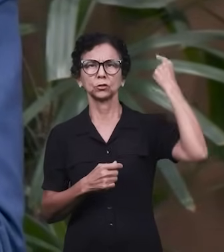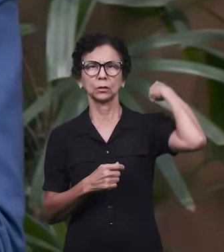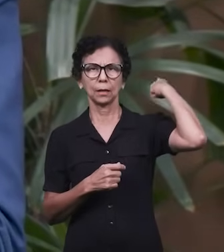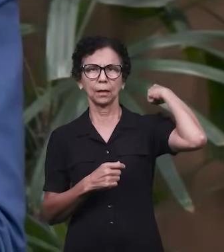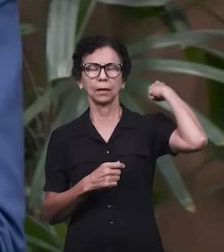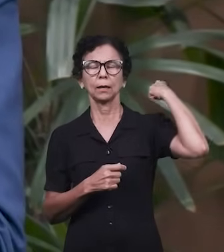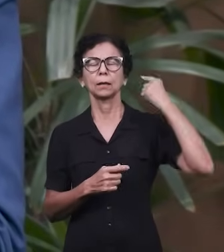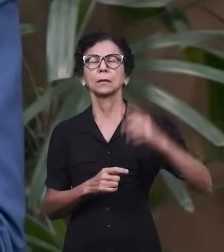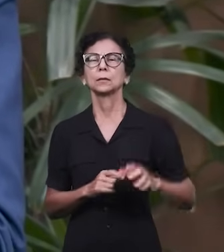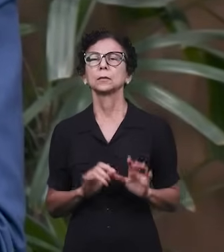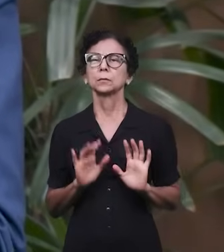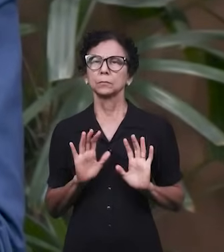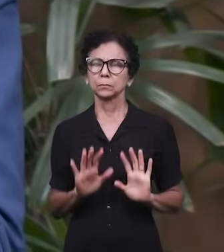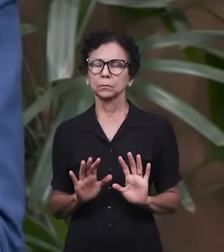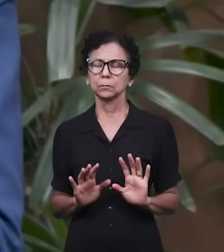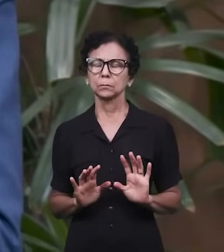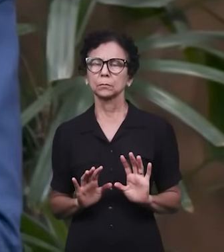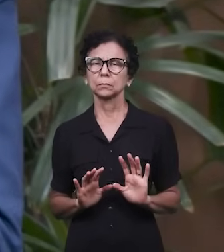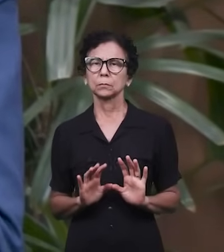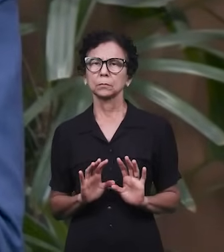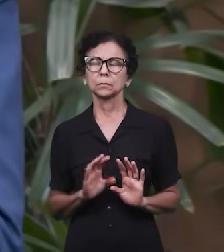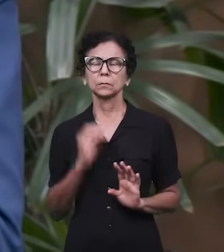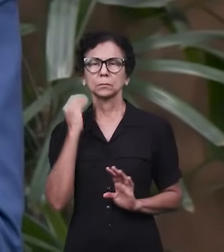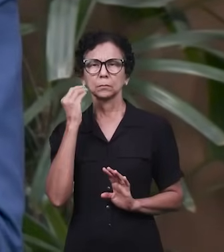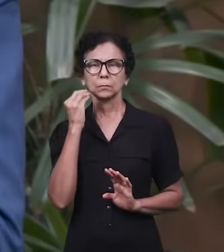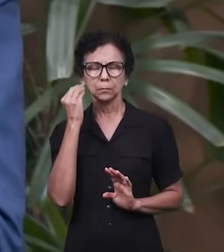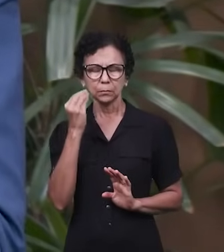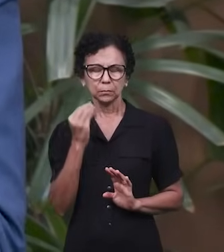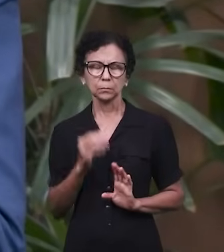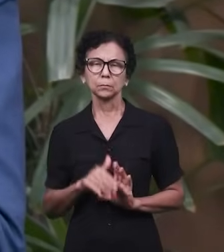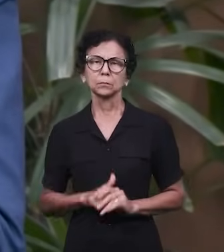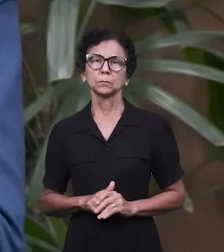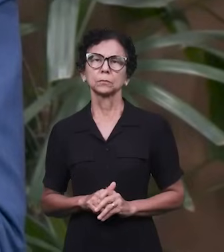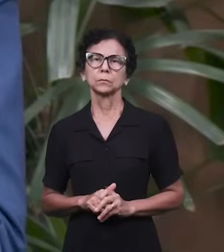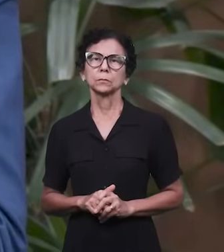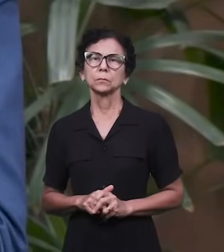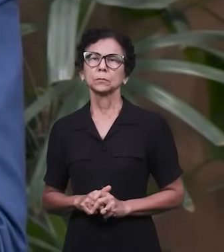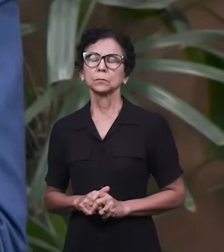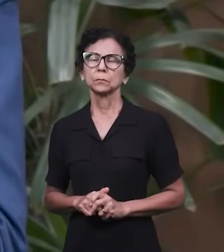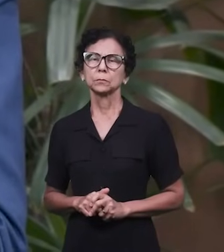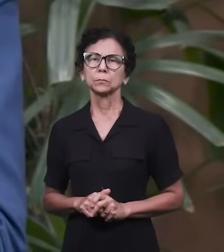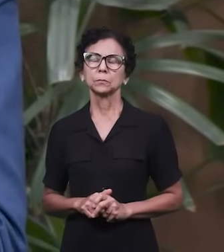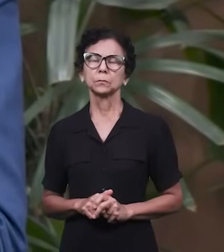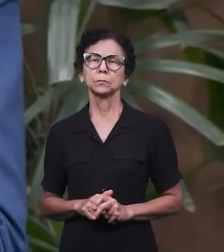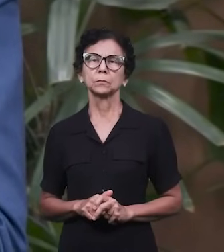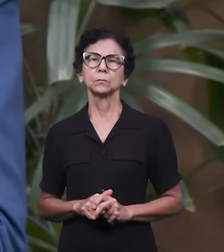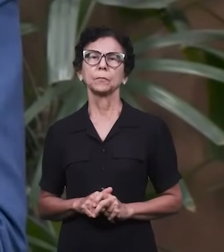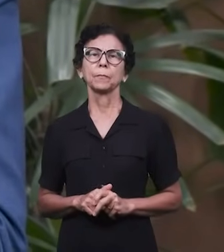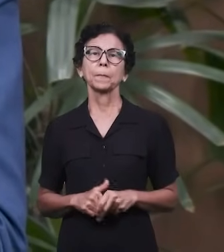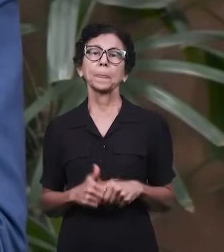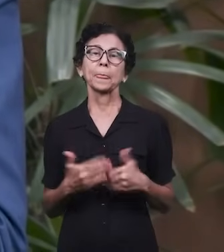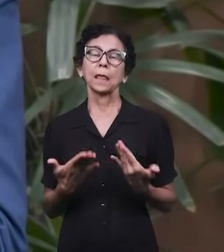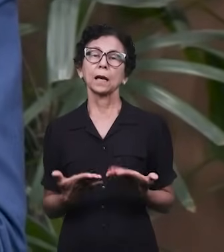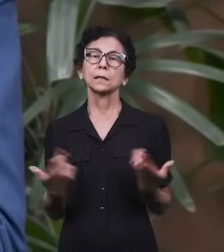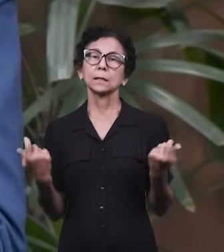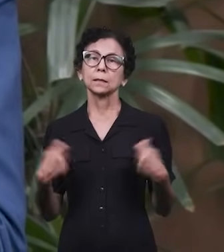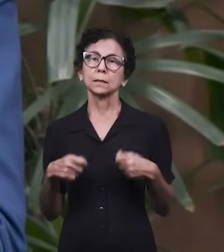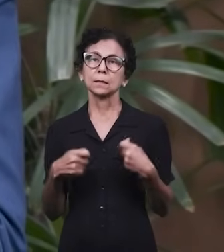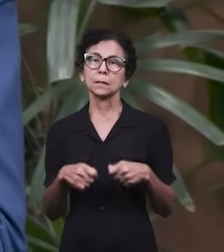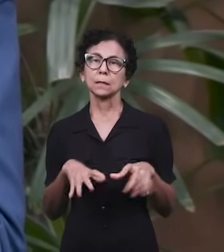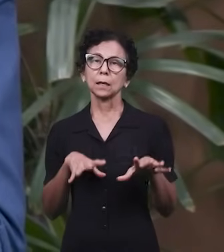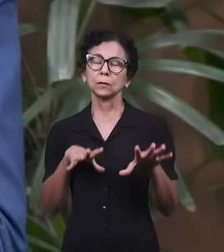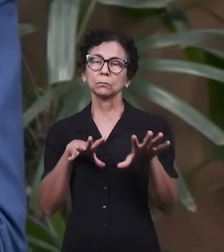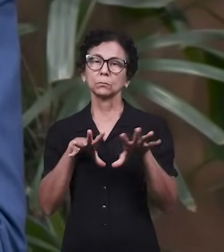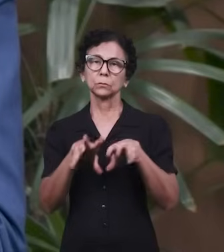o endosso acadêmico ele tem que existir. Então, quanto mais o aluno entender isso, o adolescente, o